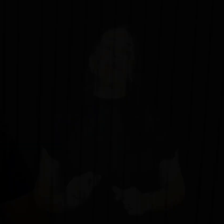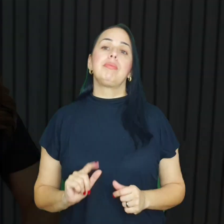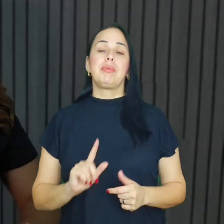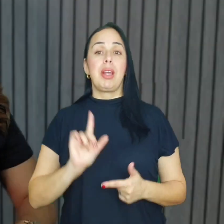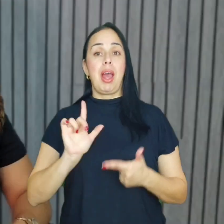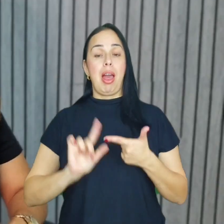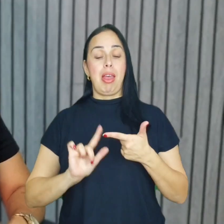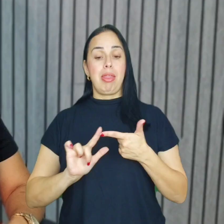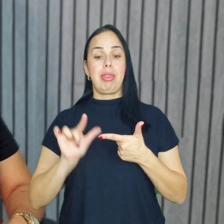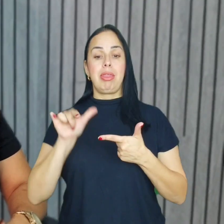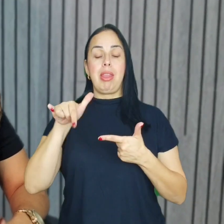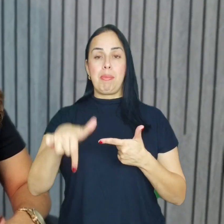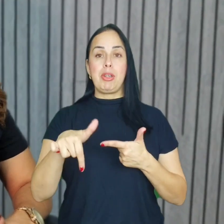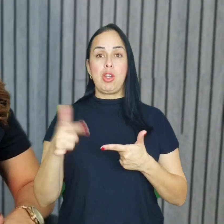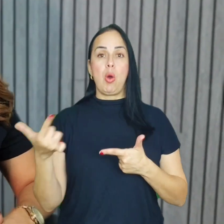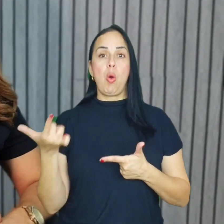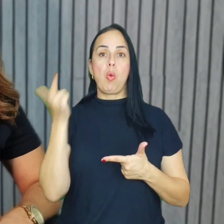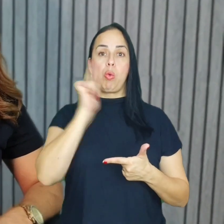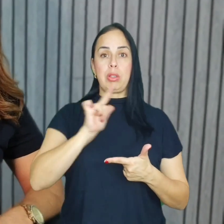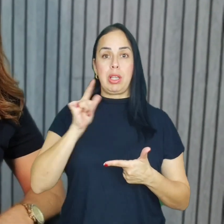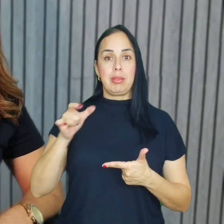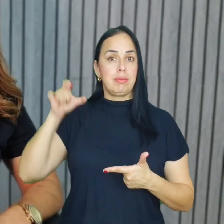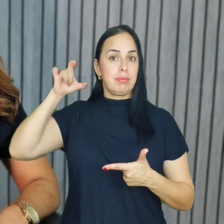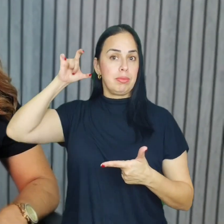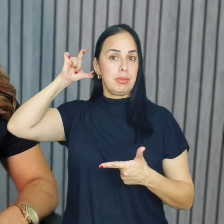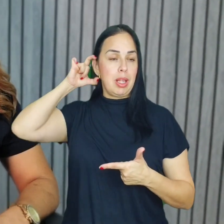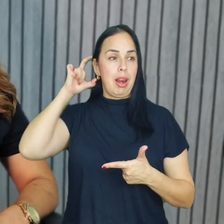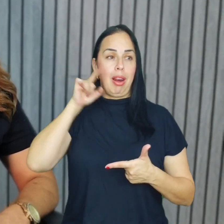vida. Depois disso,